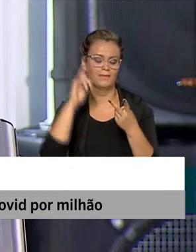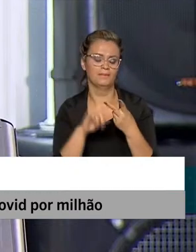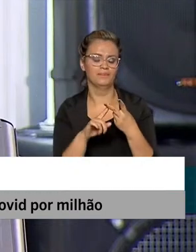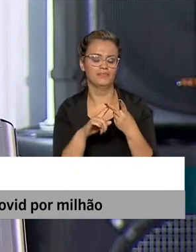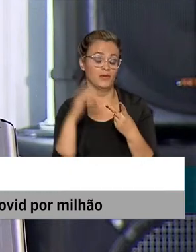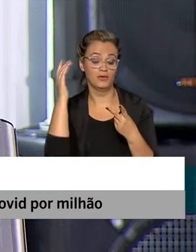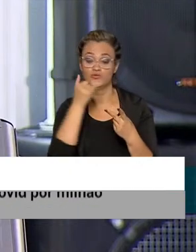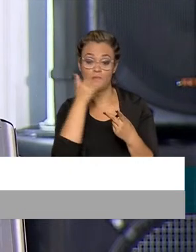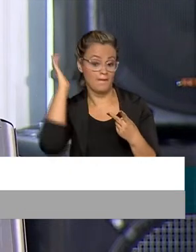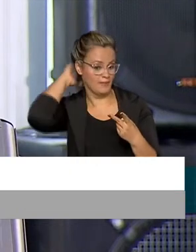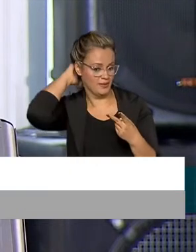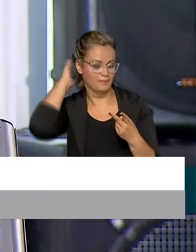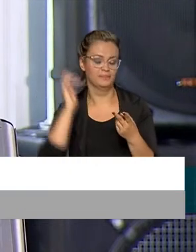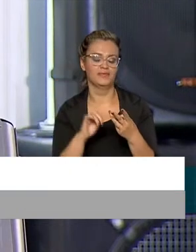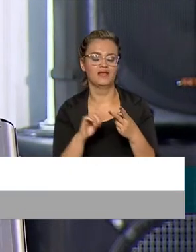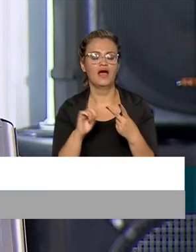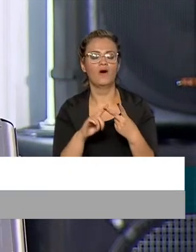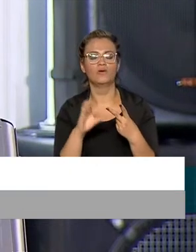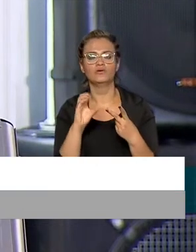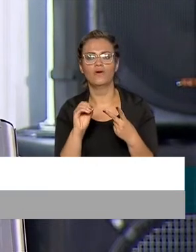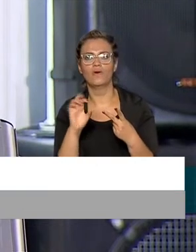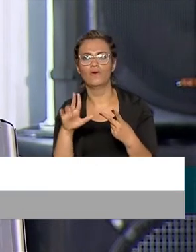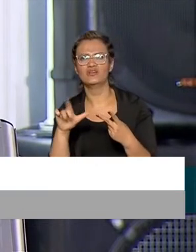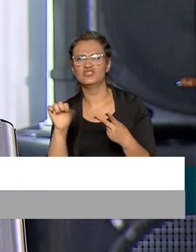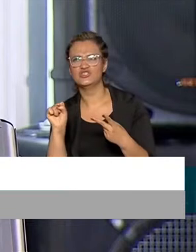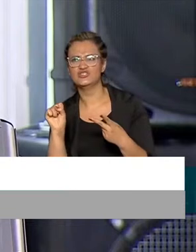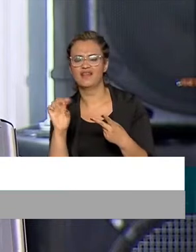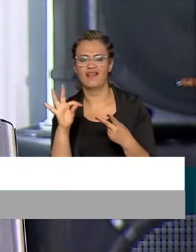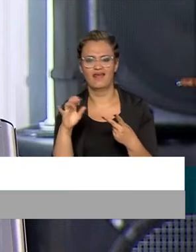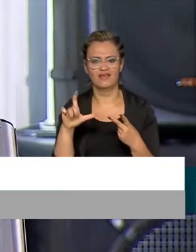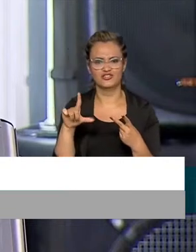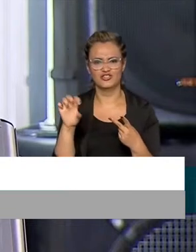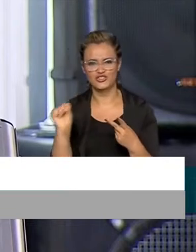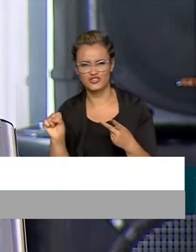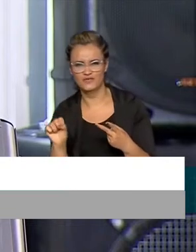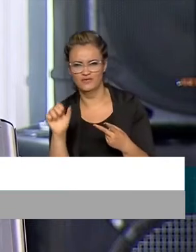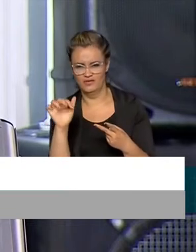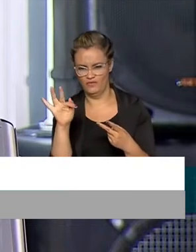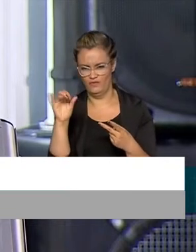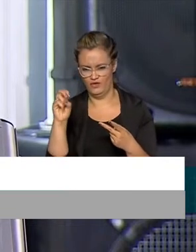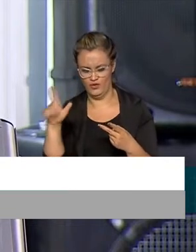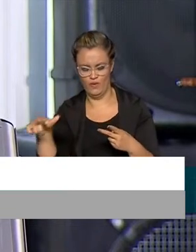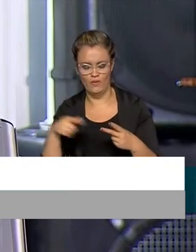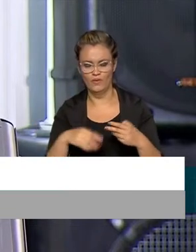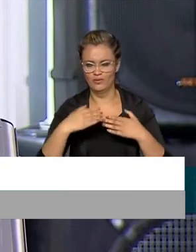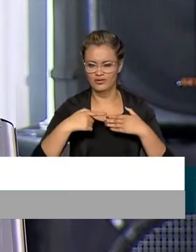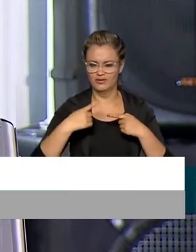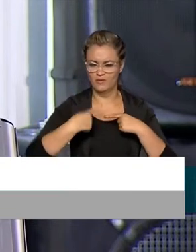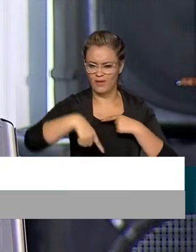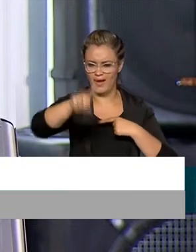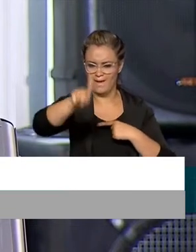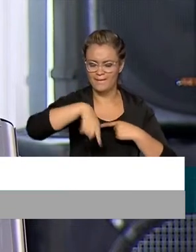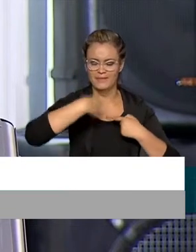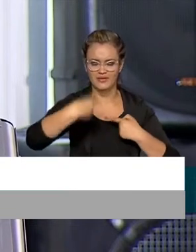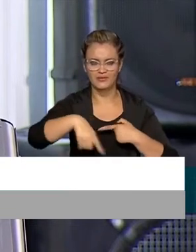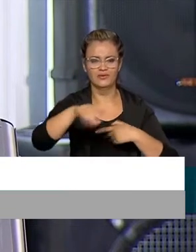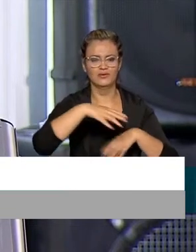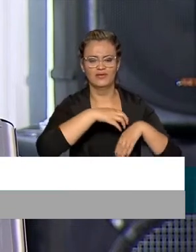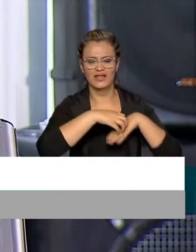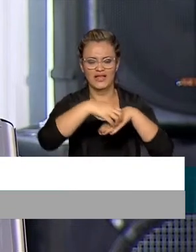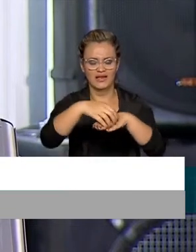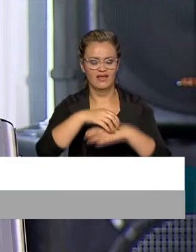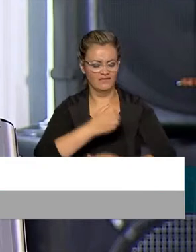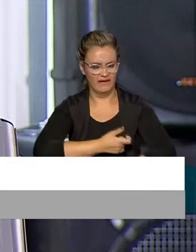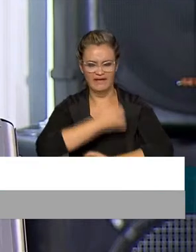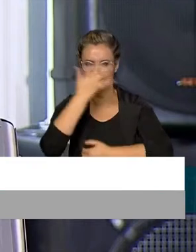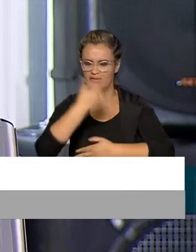ferrovia de integração Oeste-Leste, FIOL, importantes vias de escoamento de grãos e minérios. A gestão